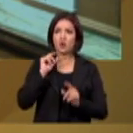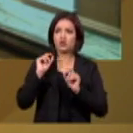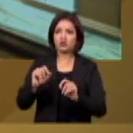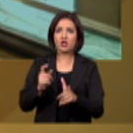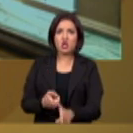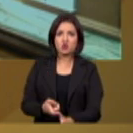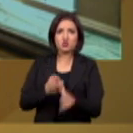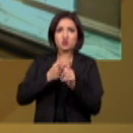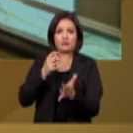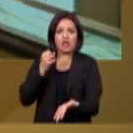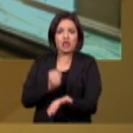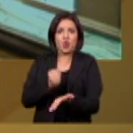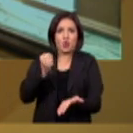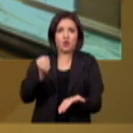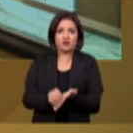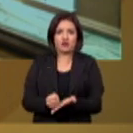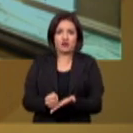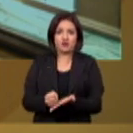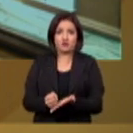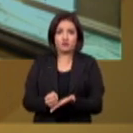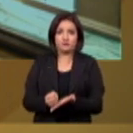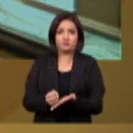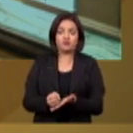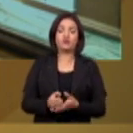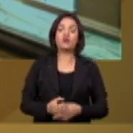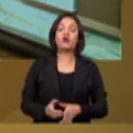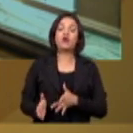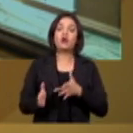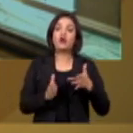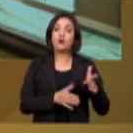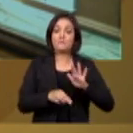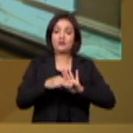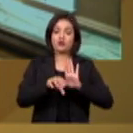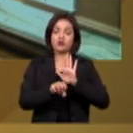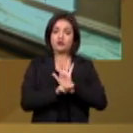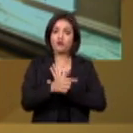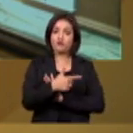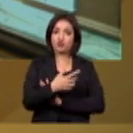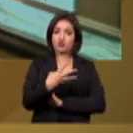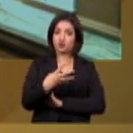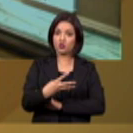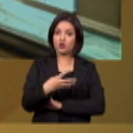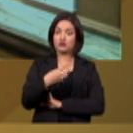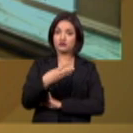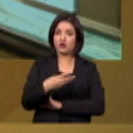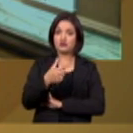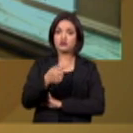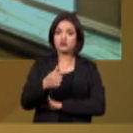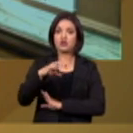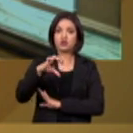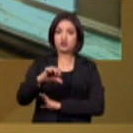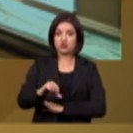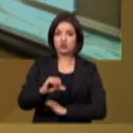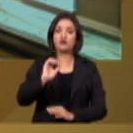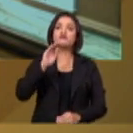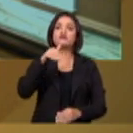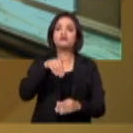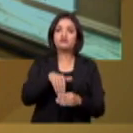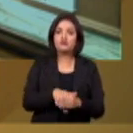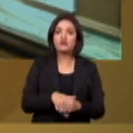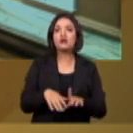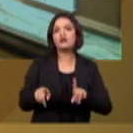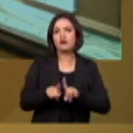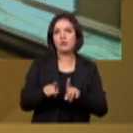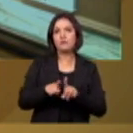comprar o voto proferido no mandado de segurança 4379 problema